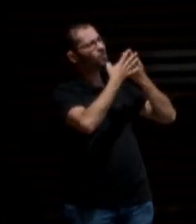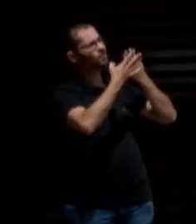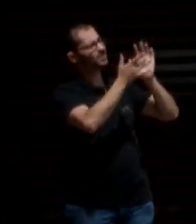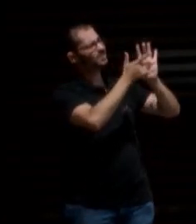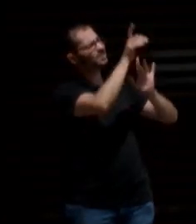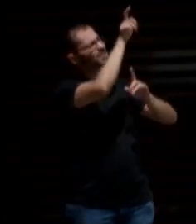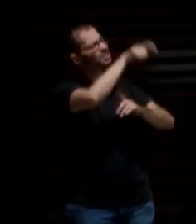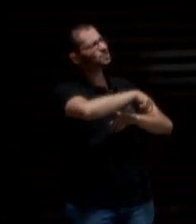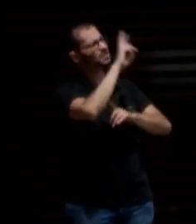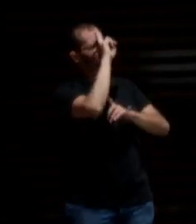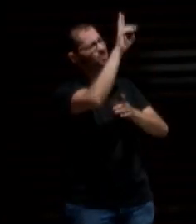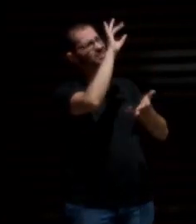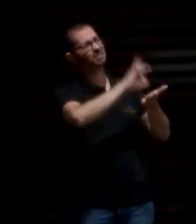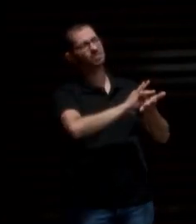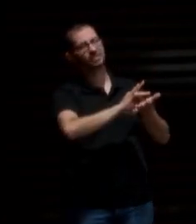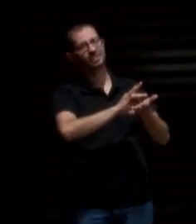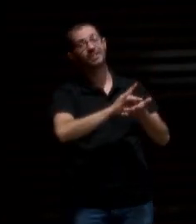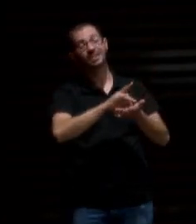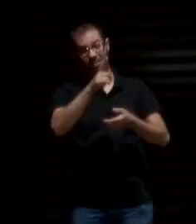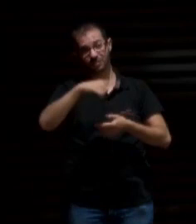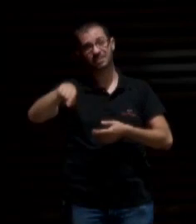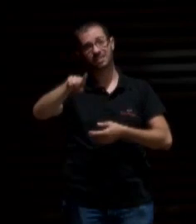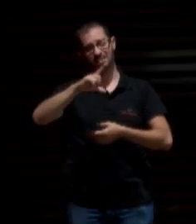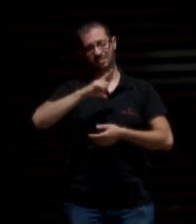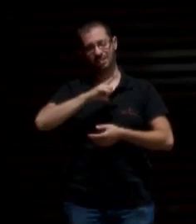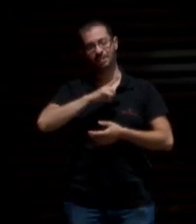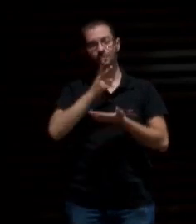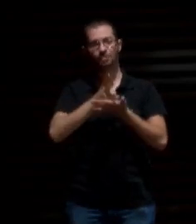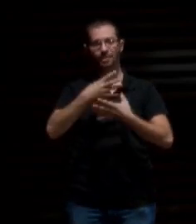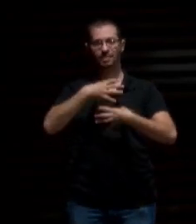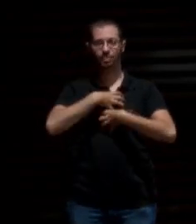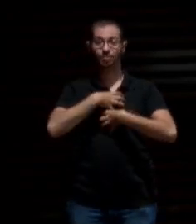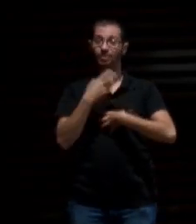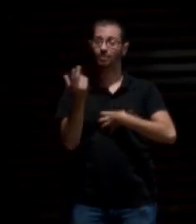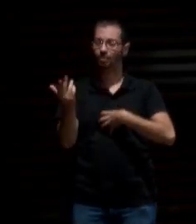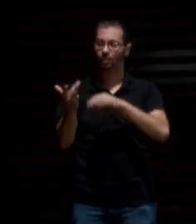Irmãos, tende em vós o mesmo sentimento que houve também em Cristo Jesus.